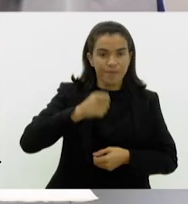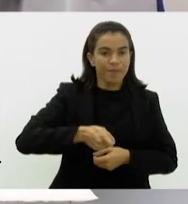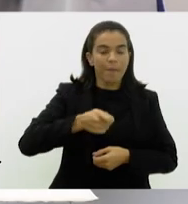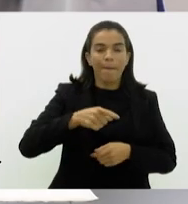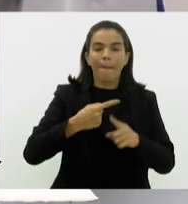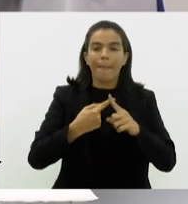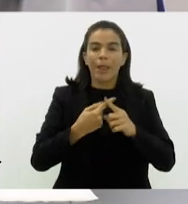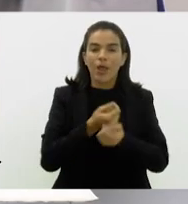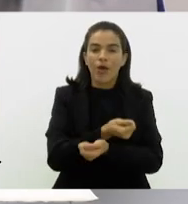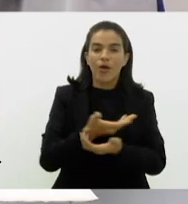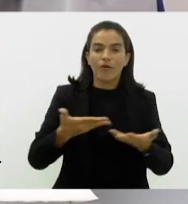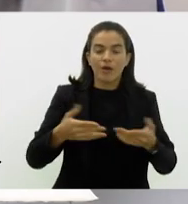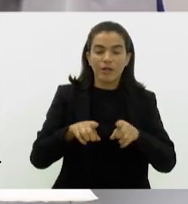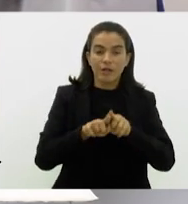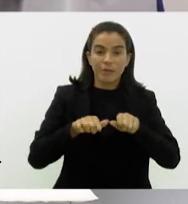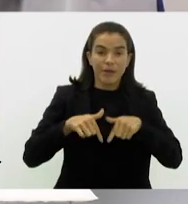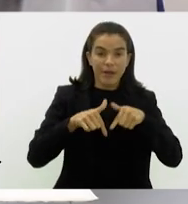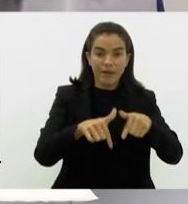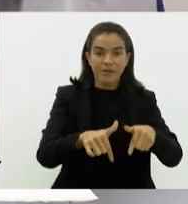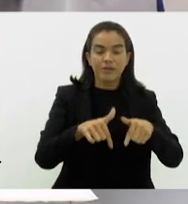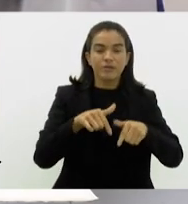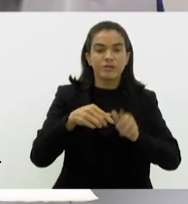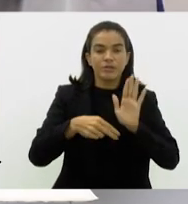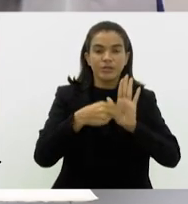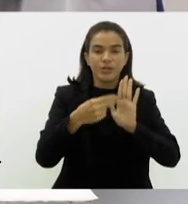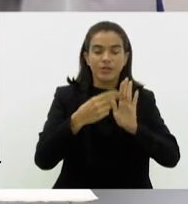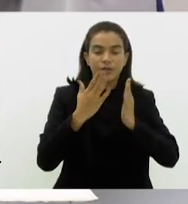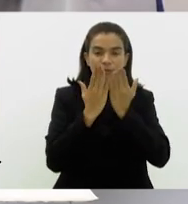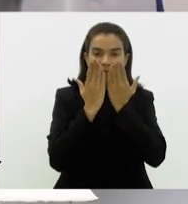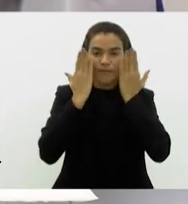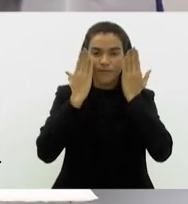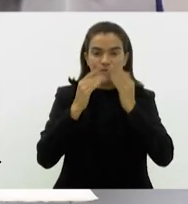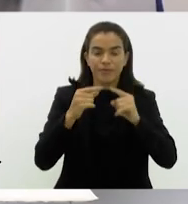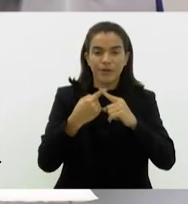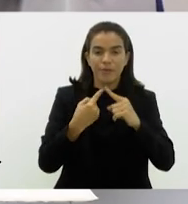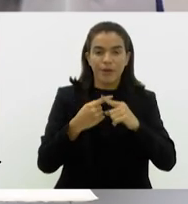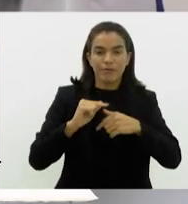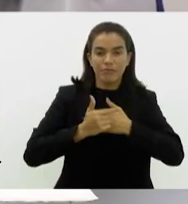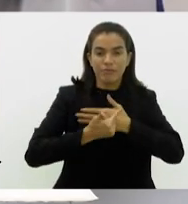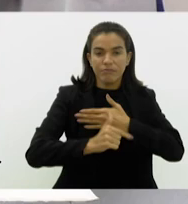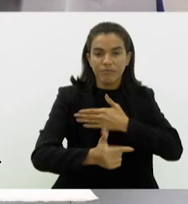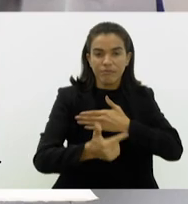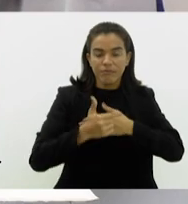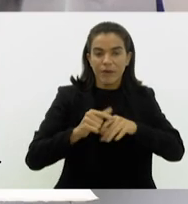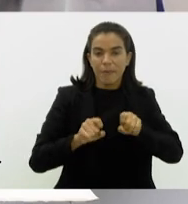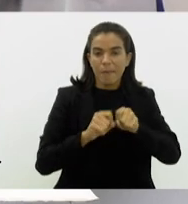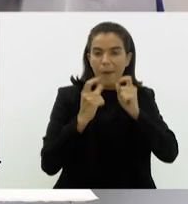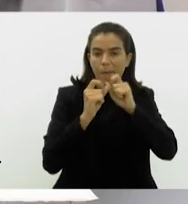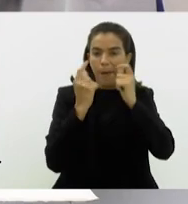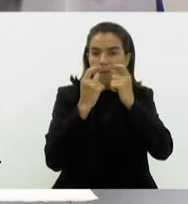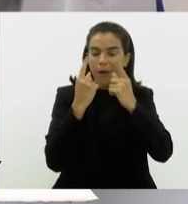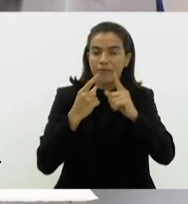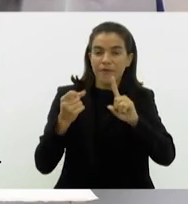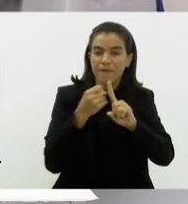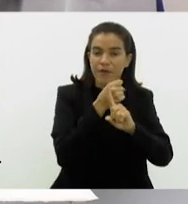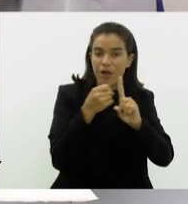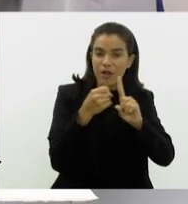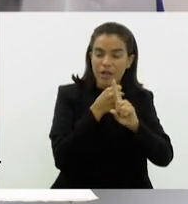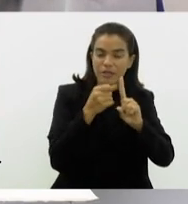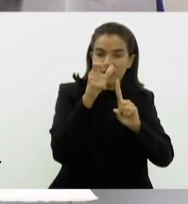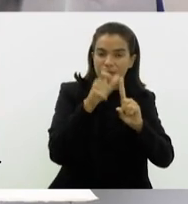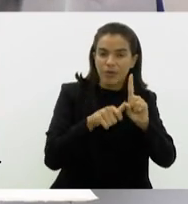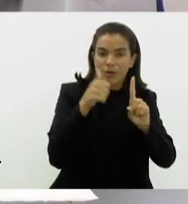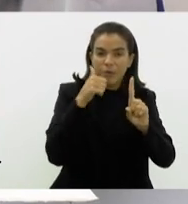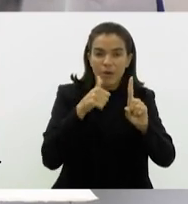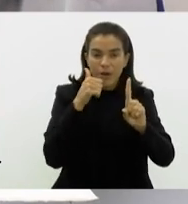divulgação da oferta e realização de cirurgia plástica reparadora de sequelas e lesões causadas por atos de violência contra a